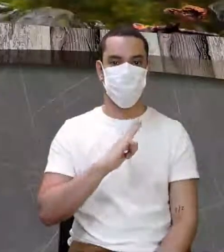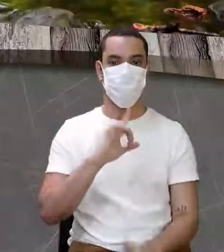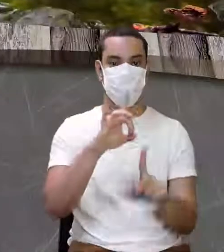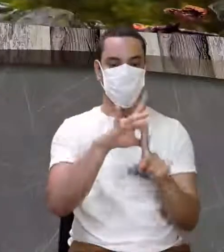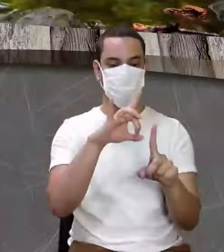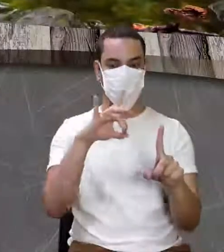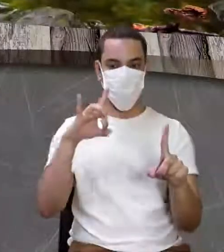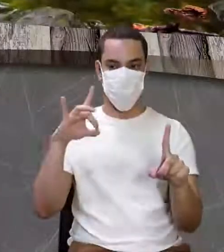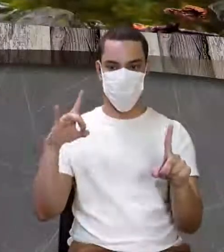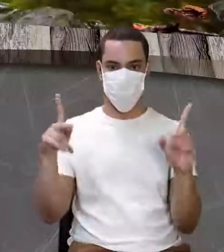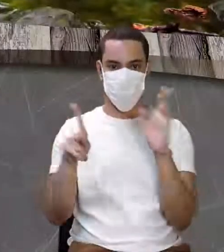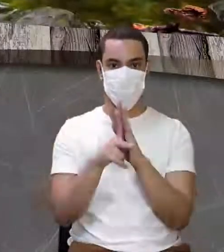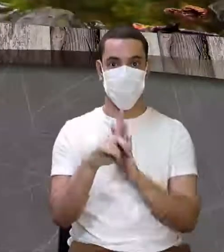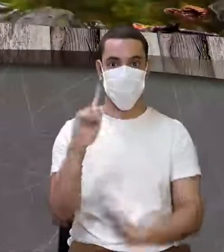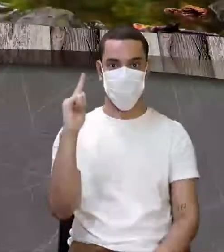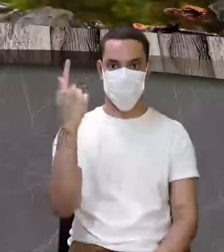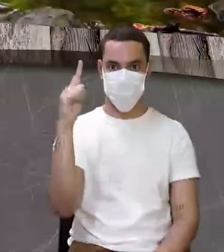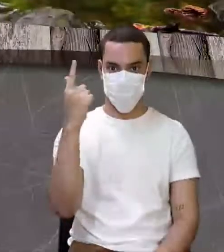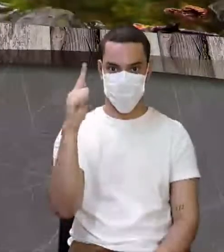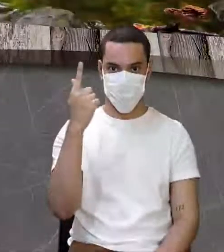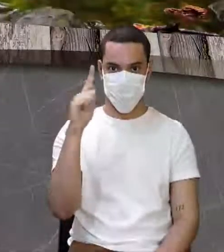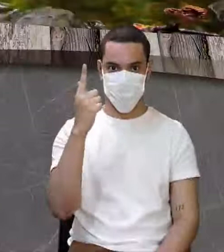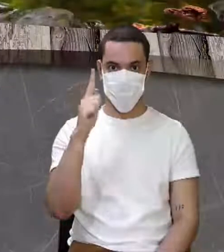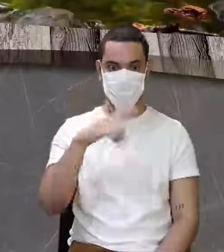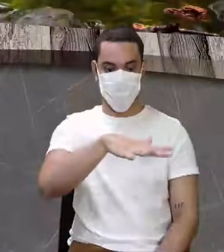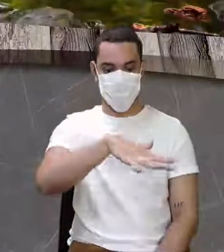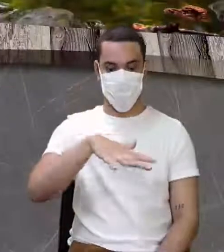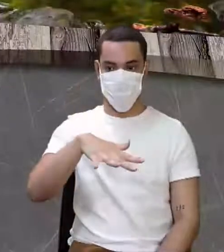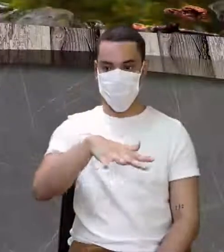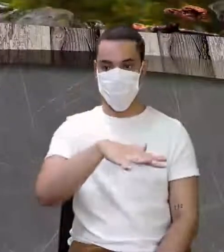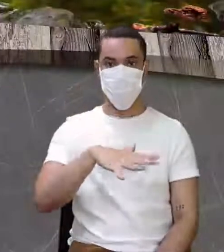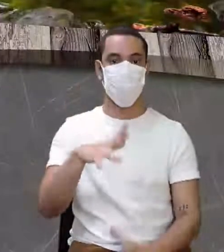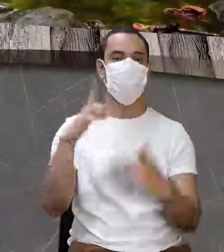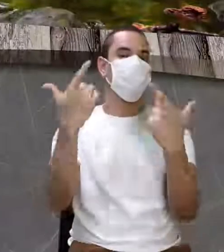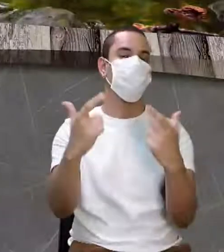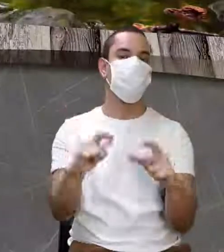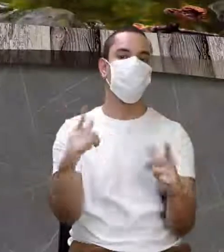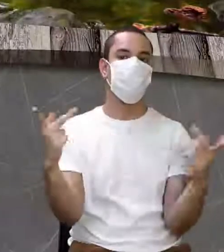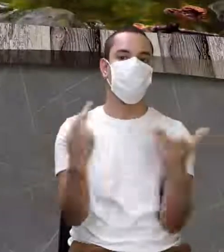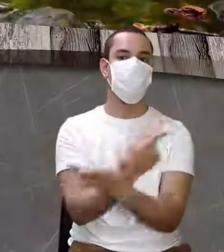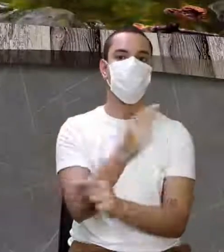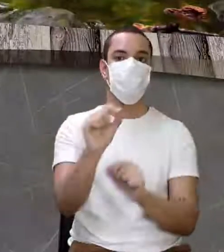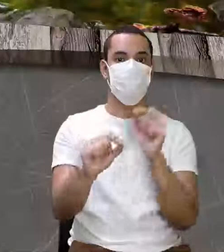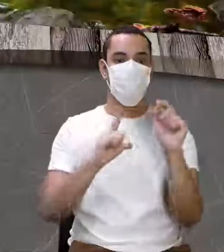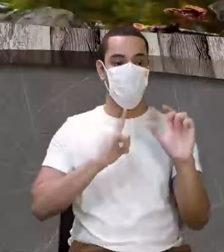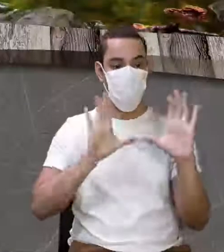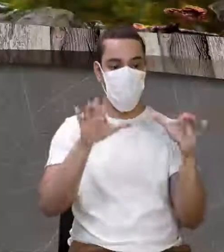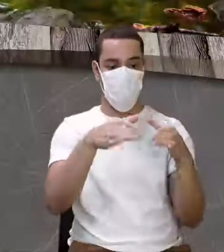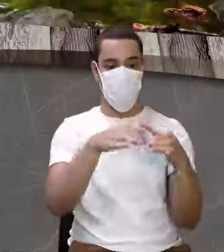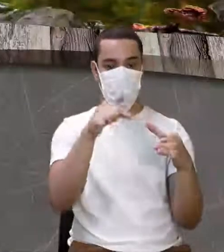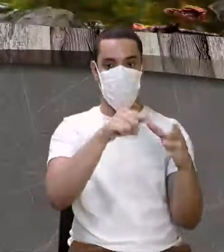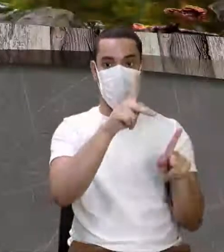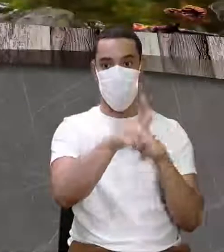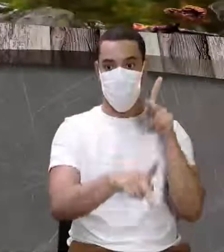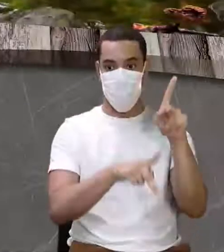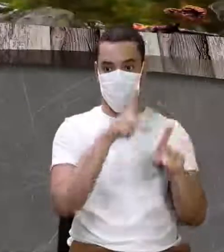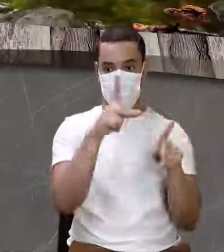isolamento geográfico, tá? Onde você tinha um grupo de organismos, uma